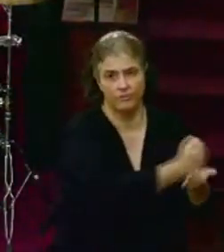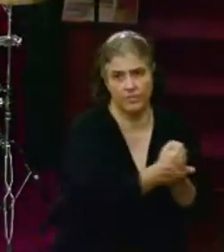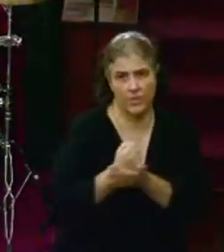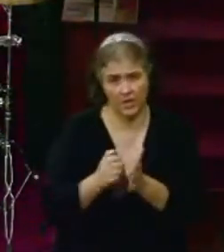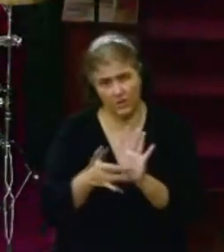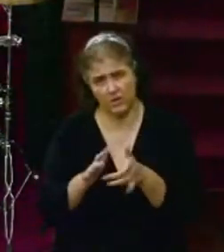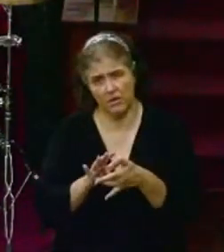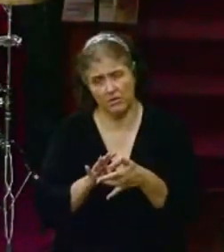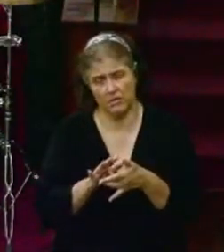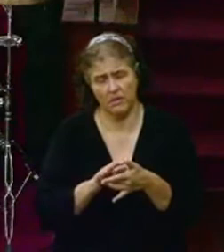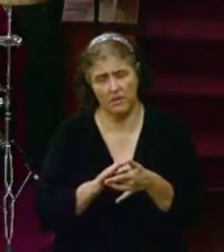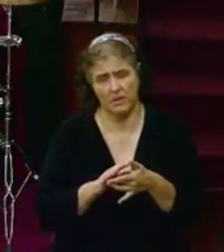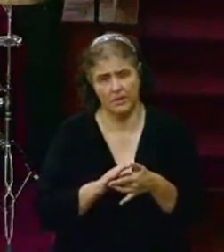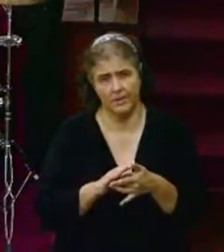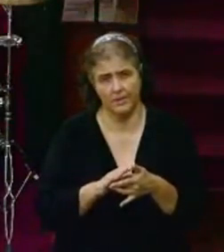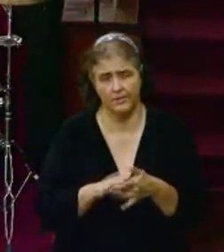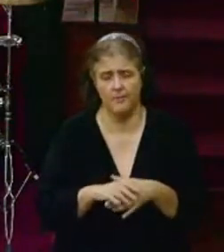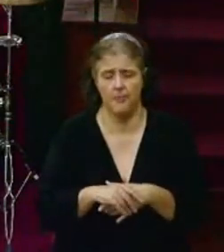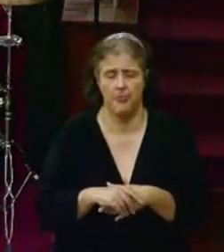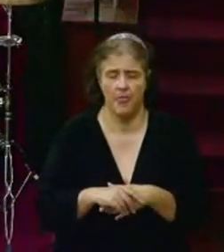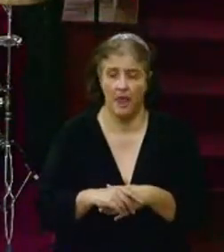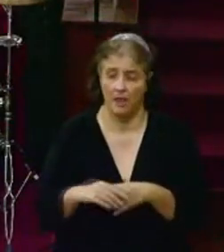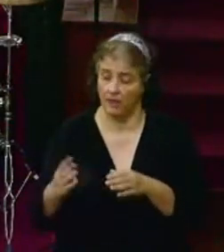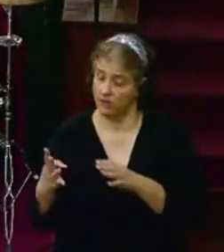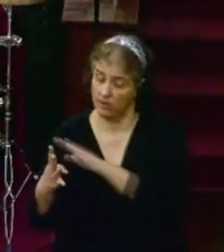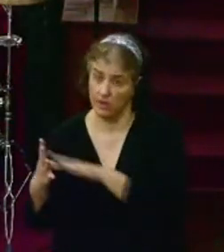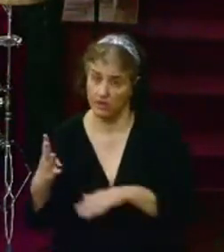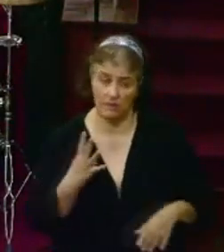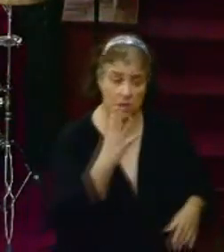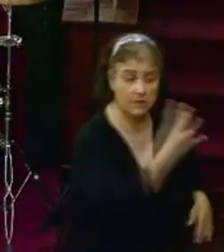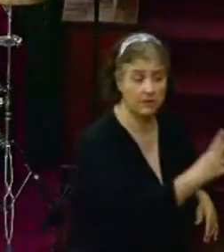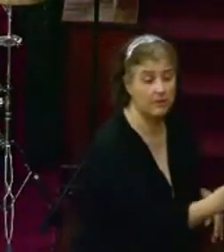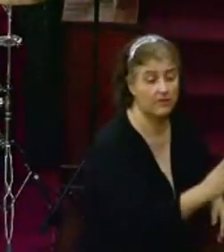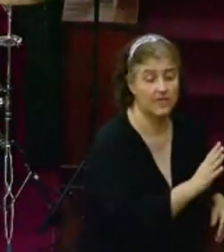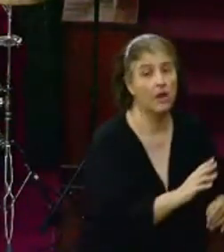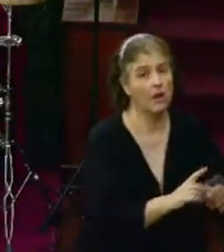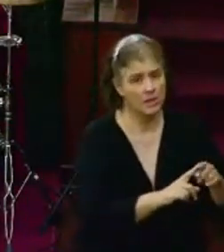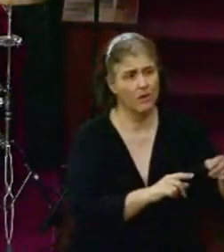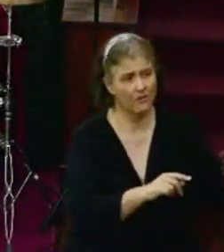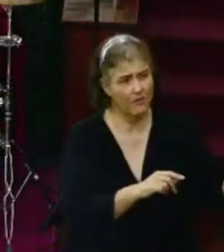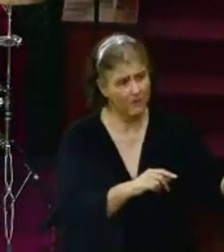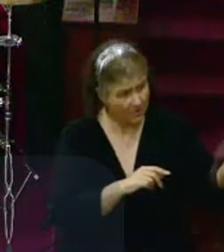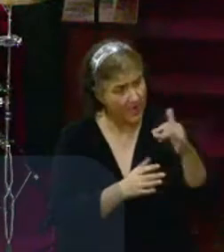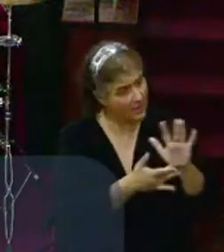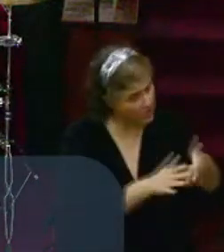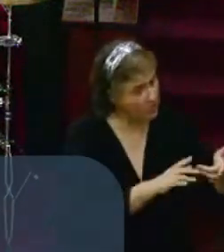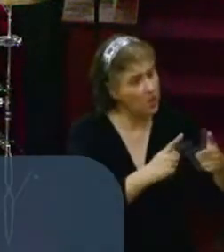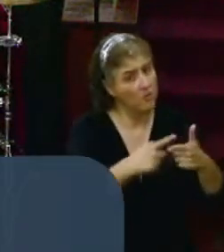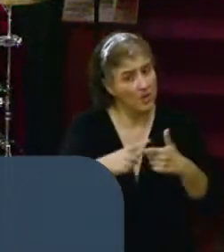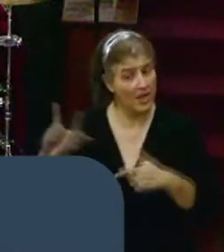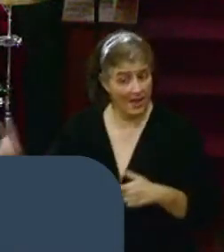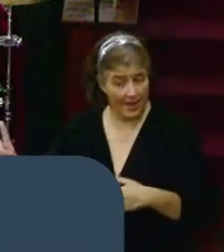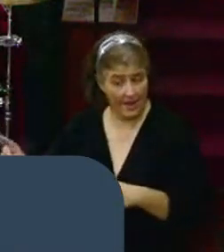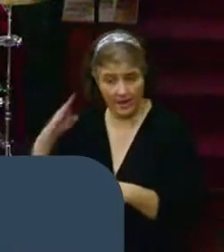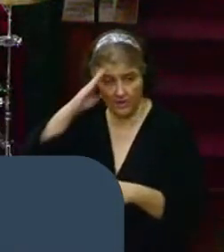vá lá, Jesus, ele é digno que o Senhor atenda ao pedido dele, ele é um homem bom, ele é amigo do povo, ele fez a sinagoga para